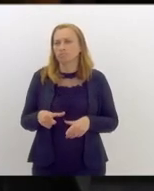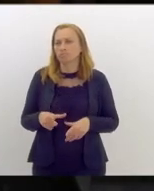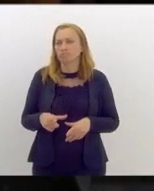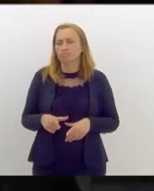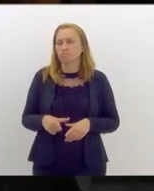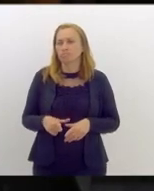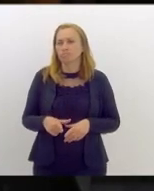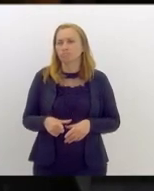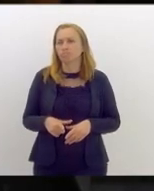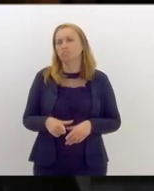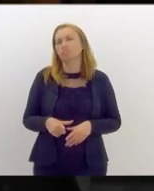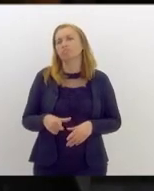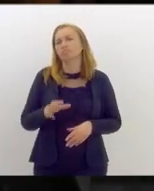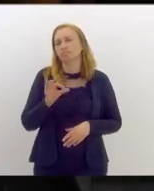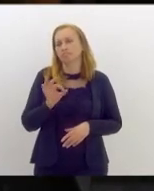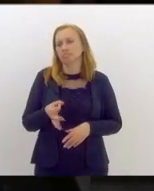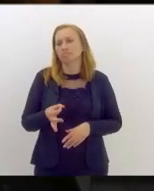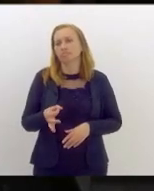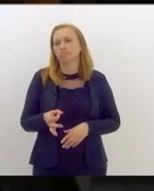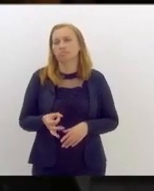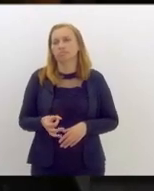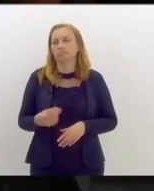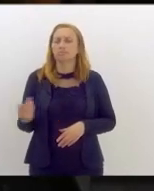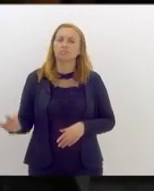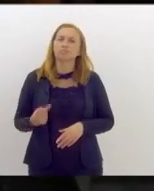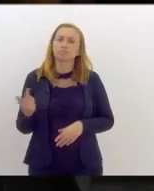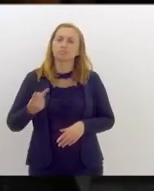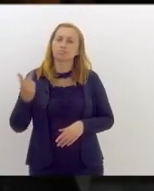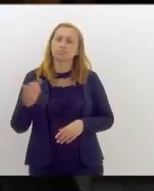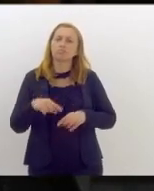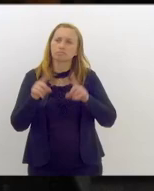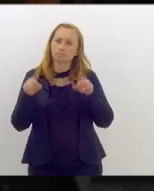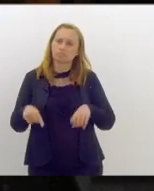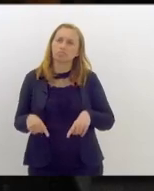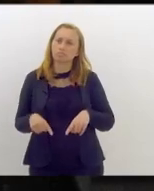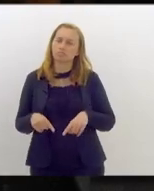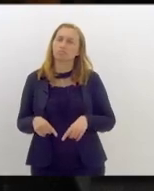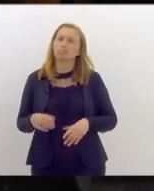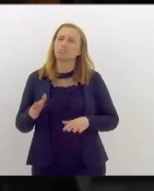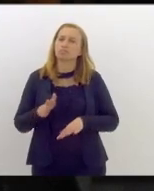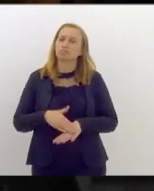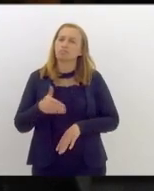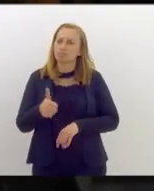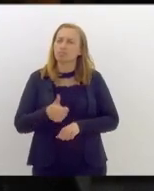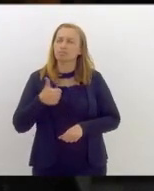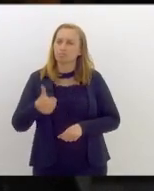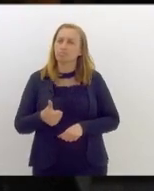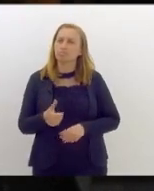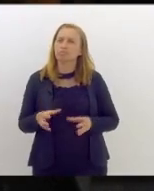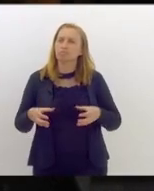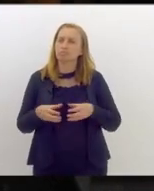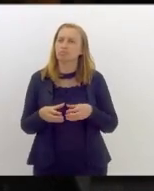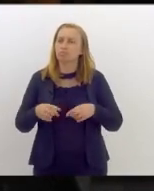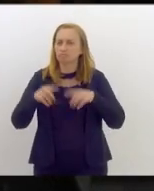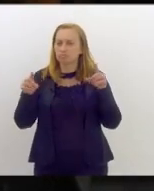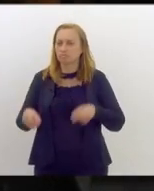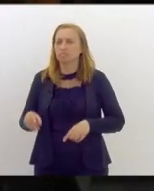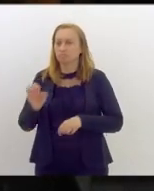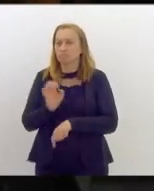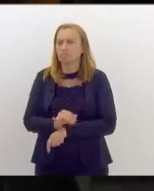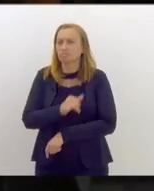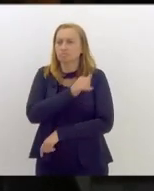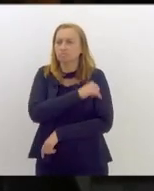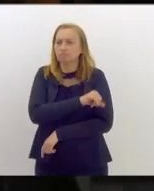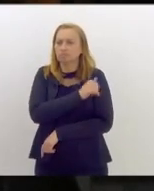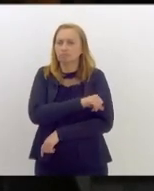coerência e a gente tenha valorização dos Servidores dignidade para o conjunto dos Servidores do Estado do Rio de Janeiro